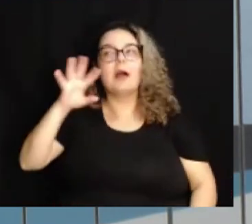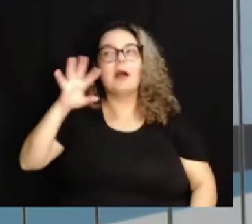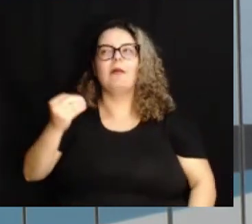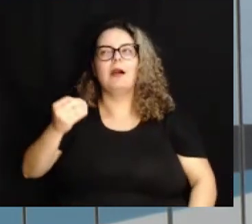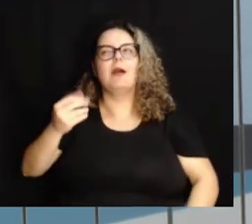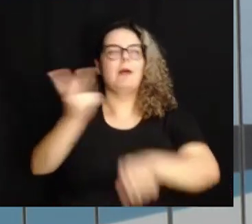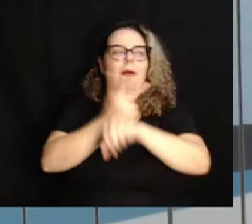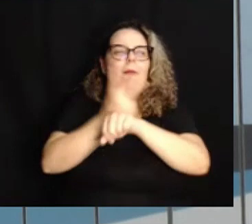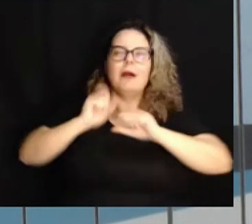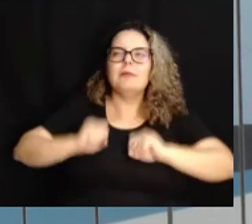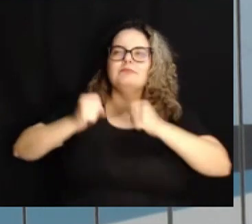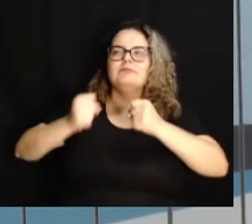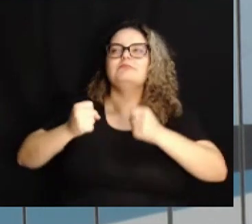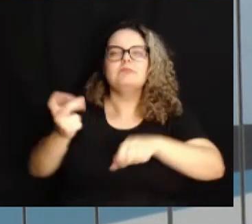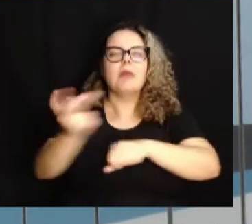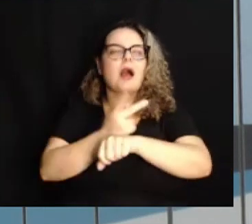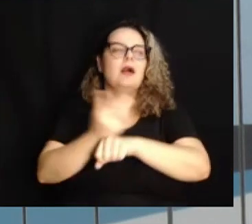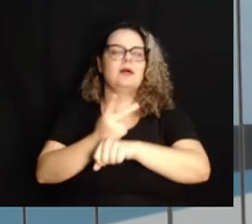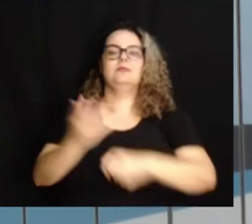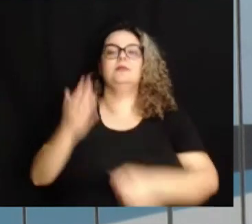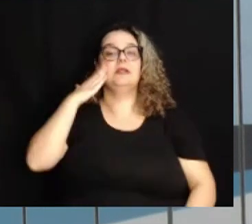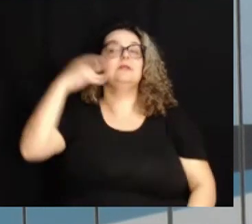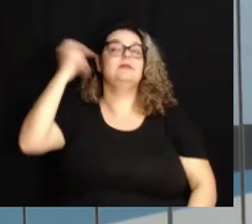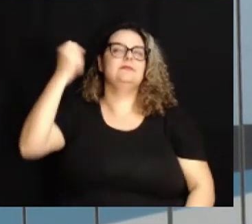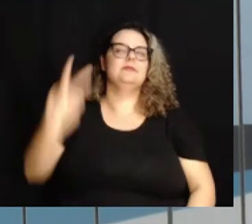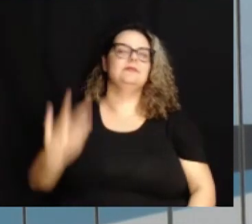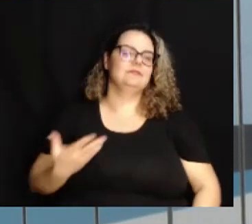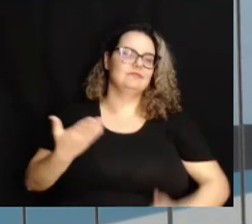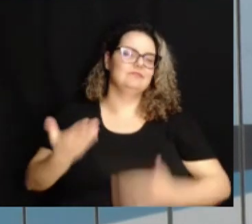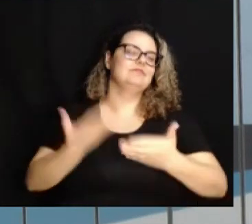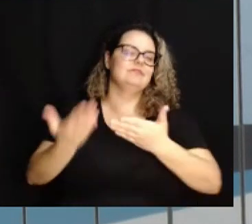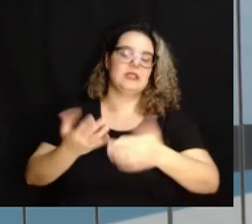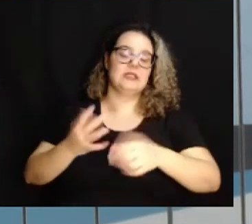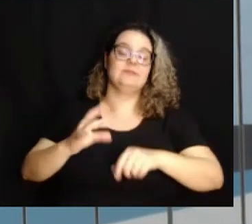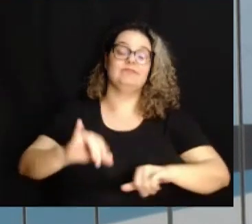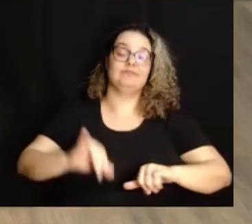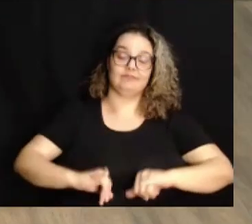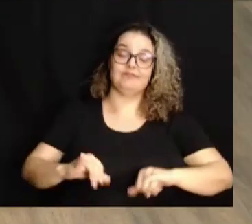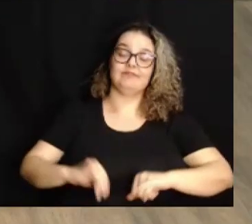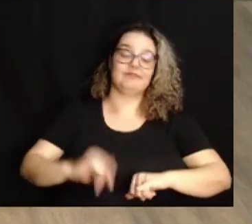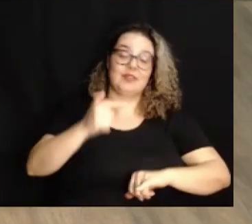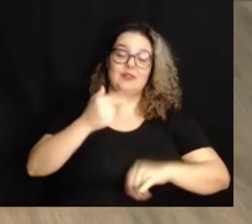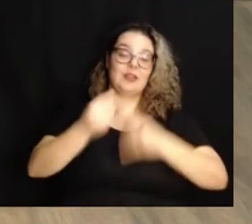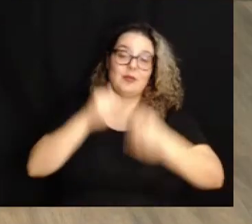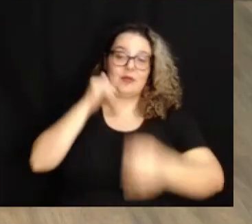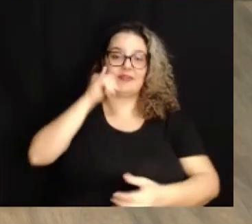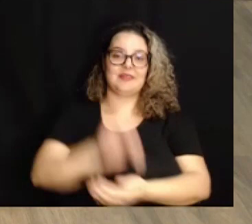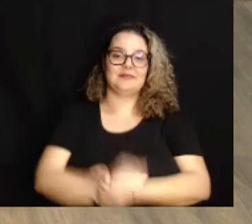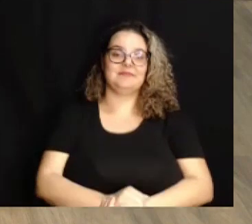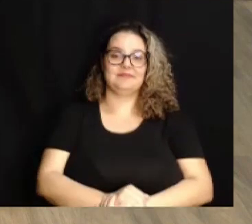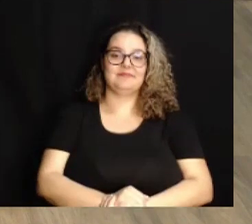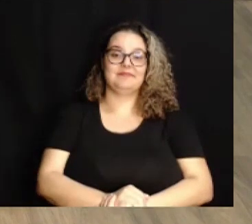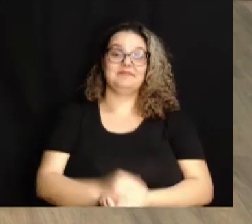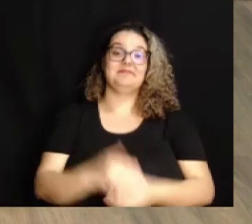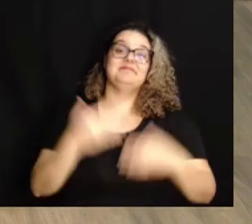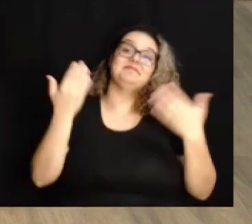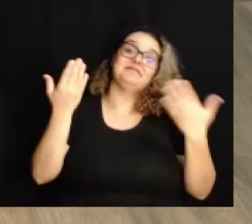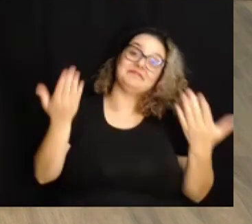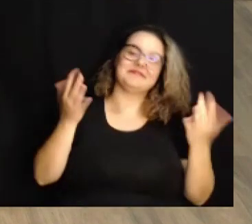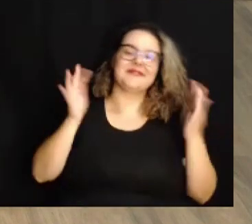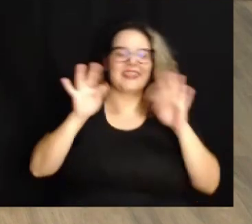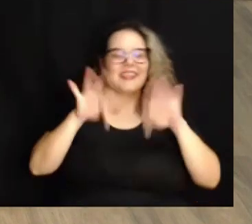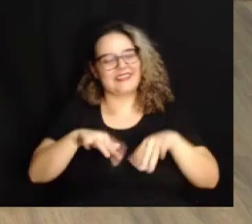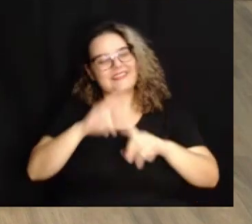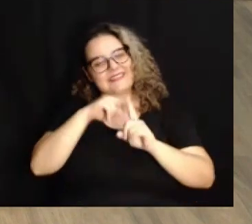essa sabedoria da vida para lidar com essas dores que são inevitáveis. Gente, encerrando o nosso ponto de vista